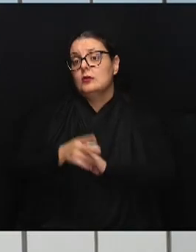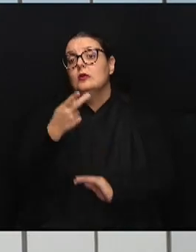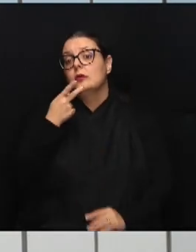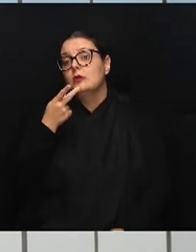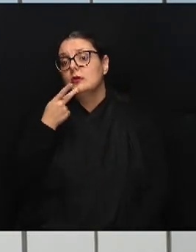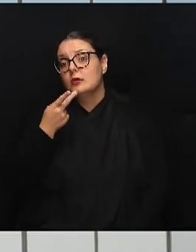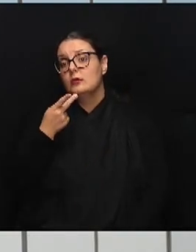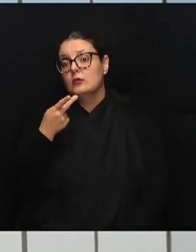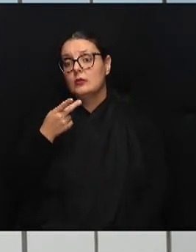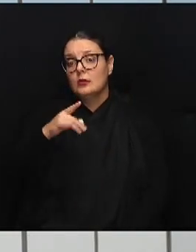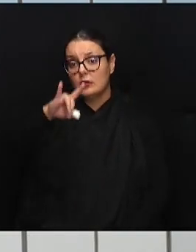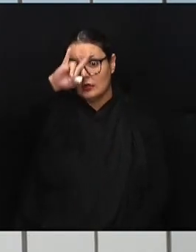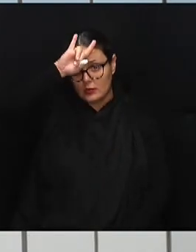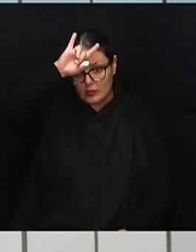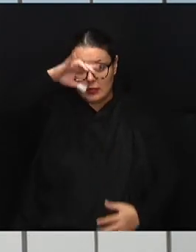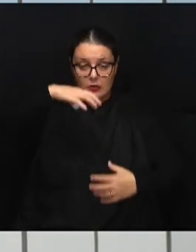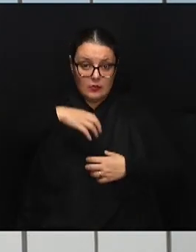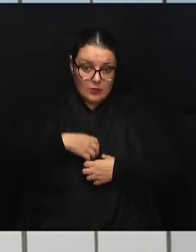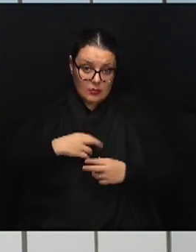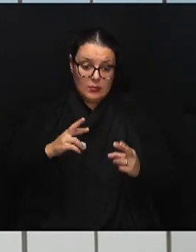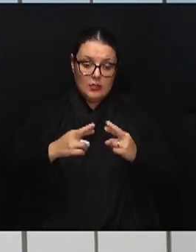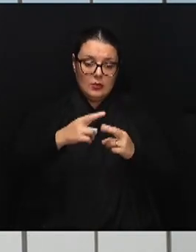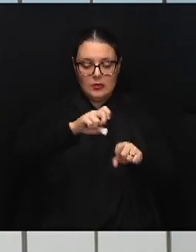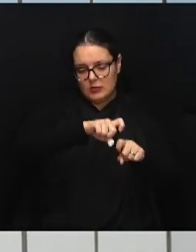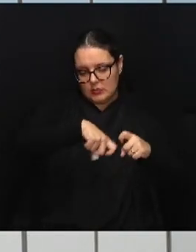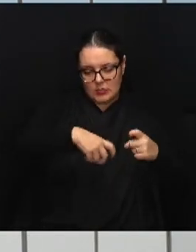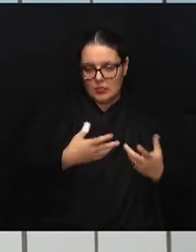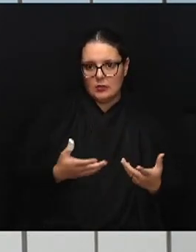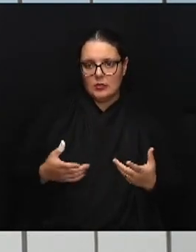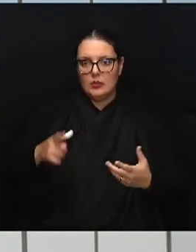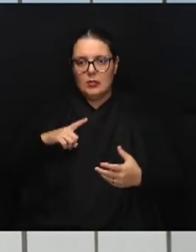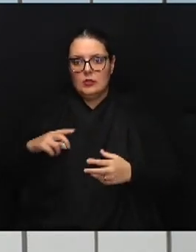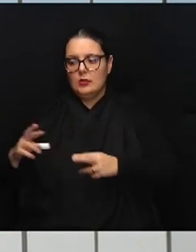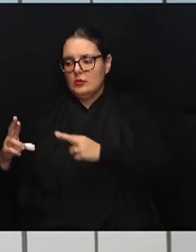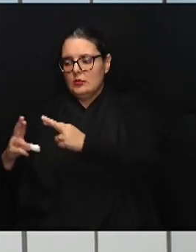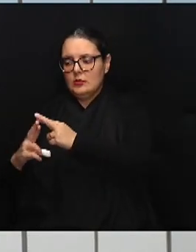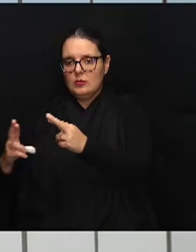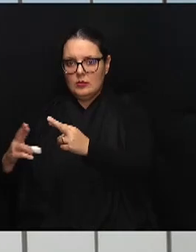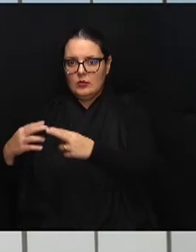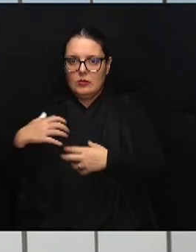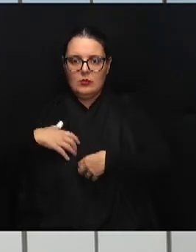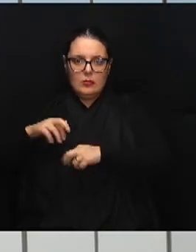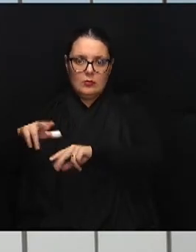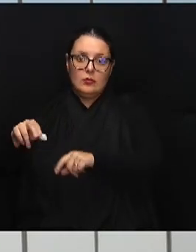traição afetivo-sexual, ou seja, a pessoa teve um relacionamento